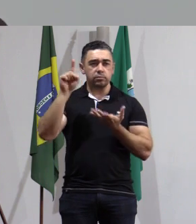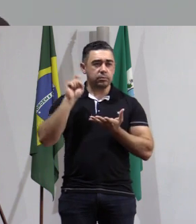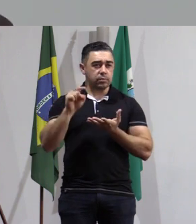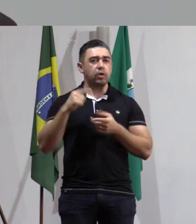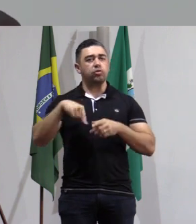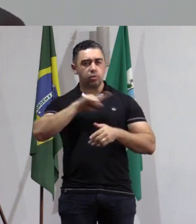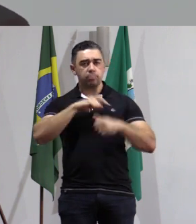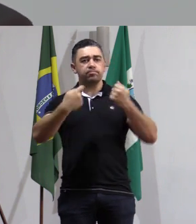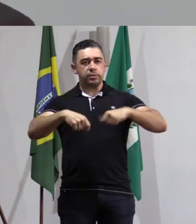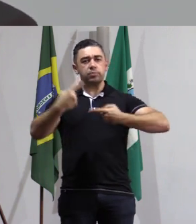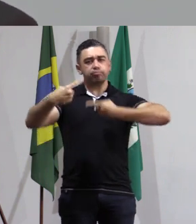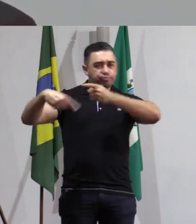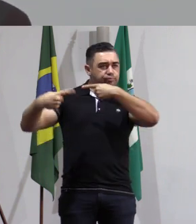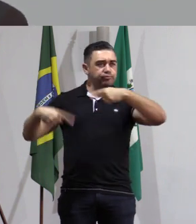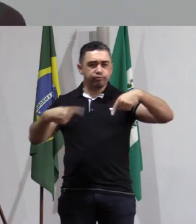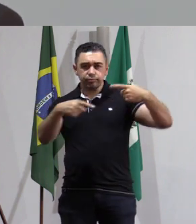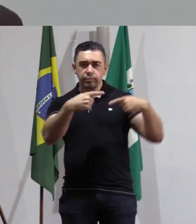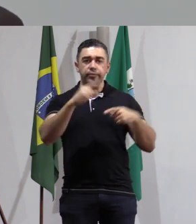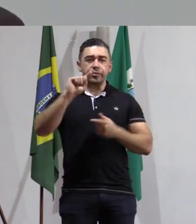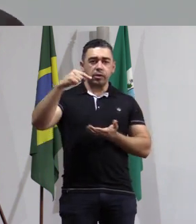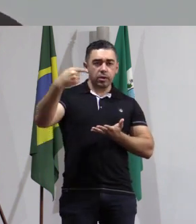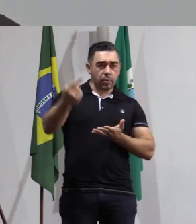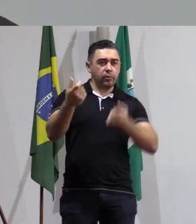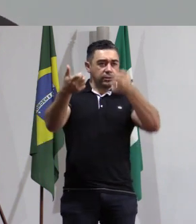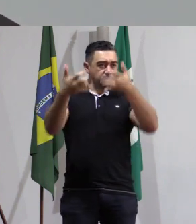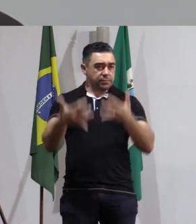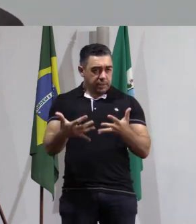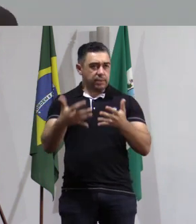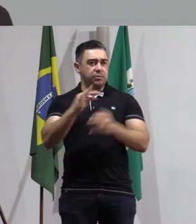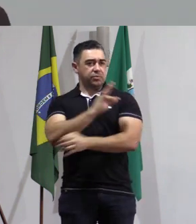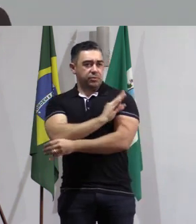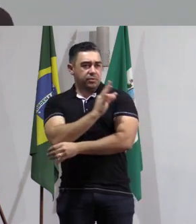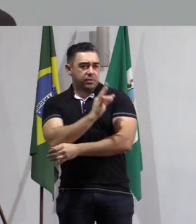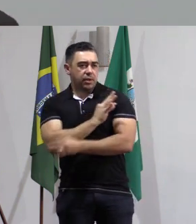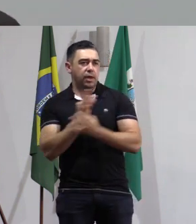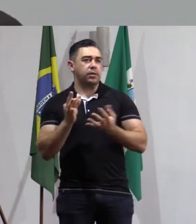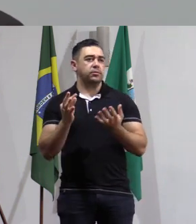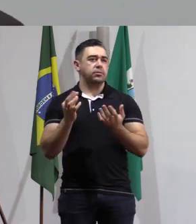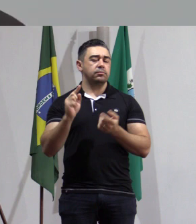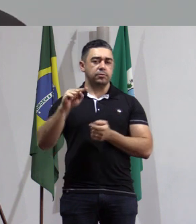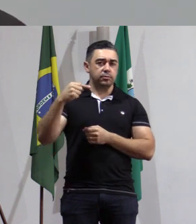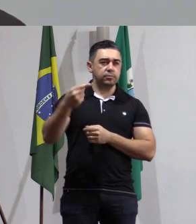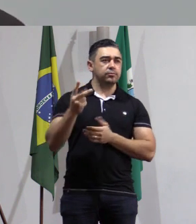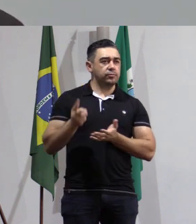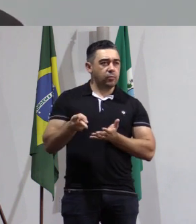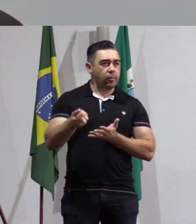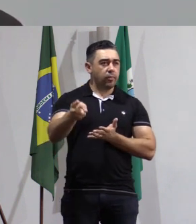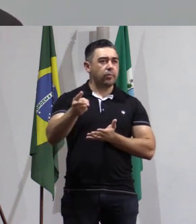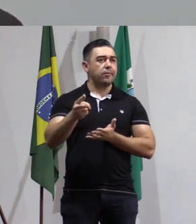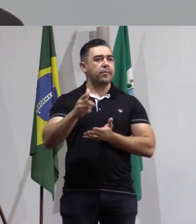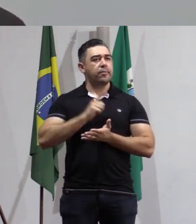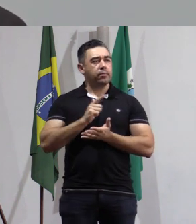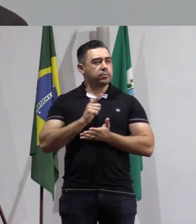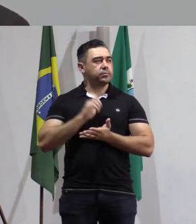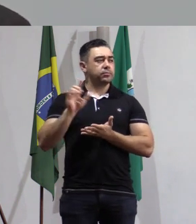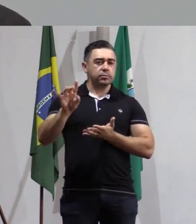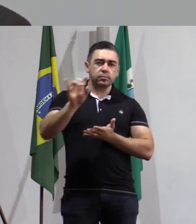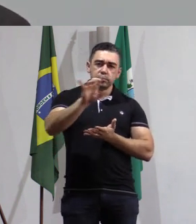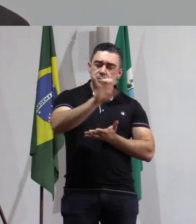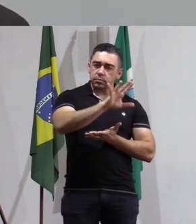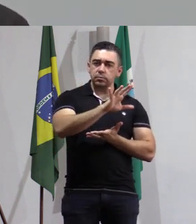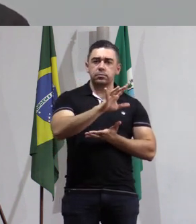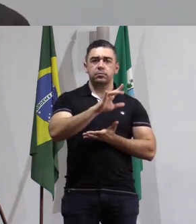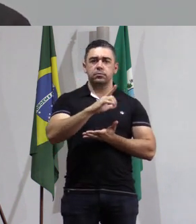precisa discuti-lo. Depois dessas falas técnicas, a gente vai seguir para as falas, enfim,